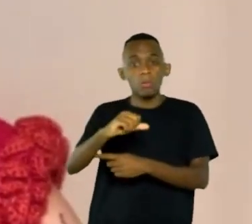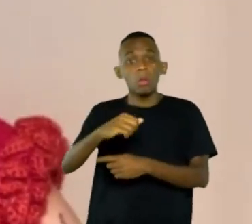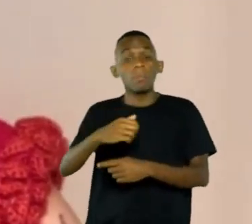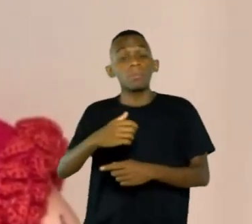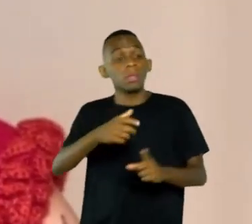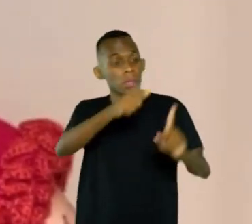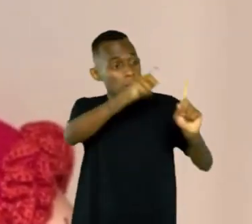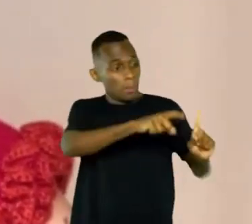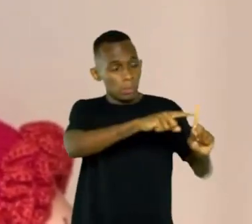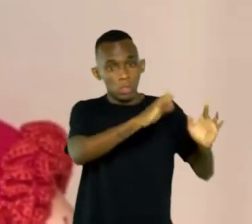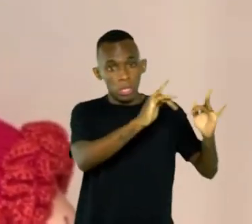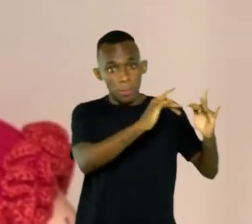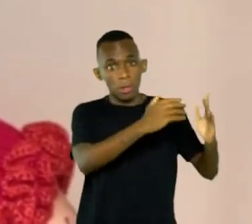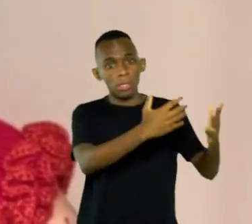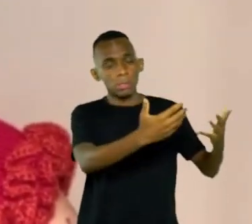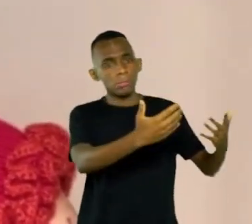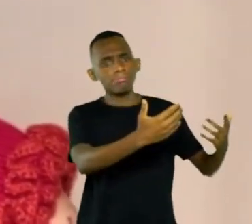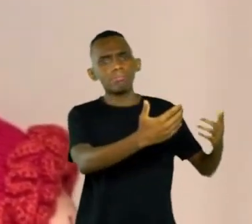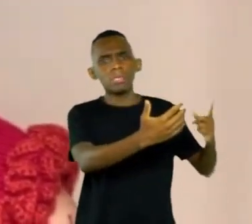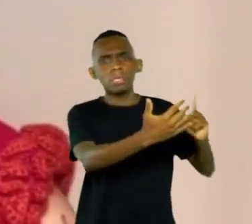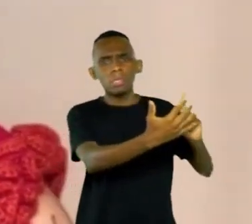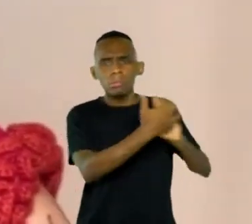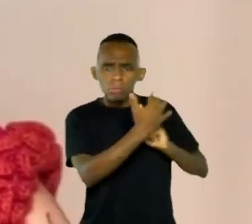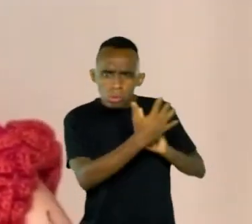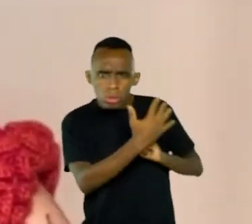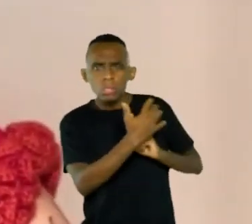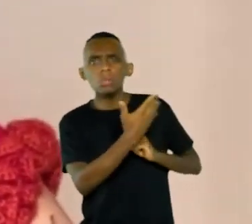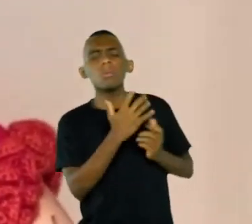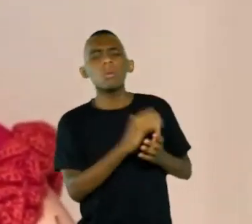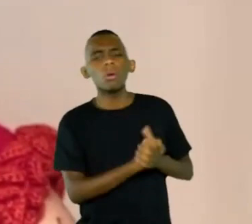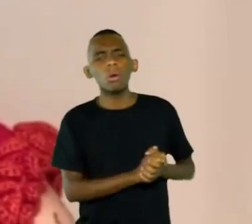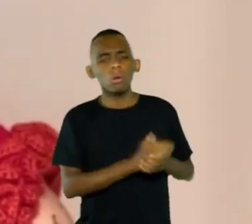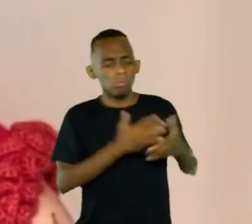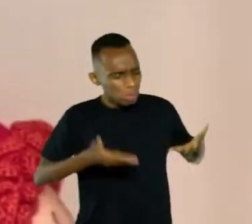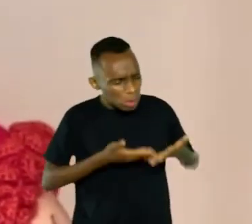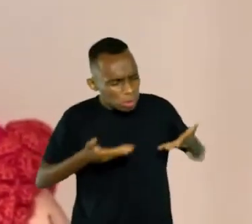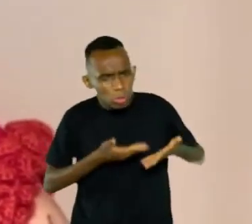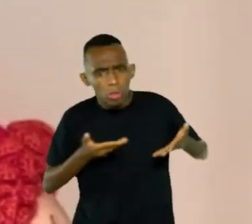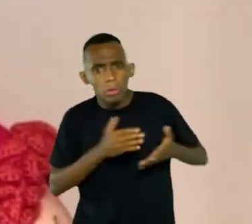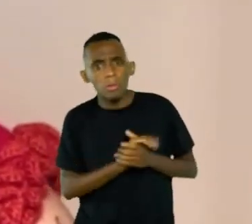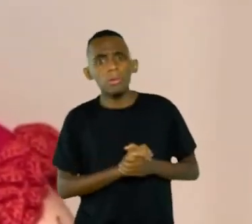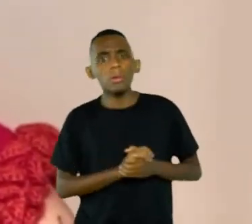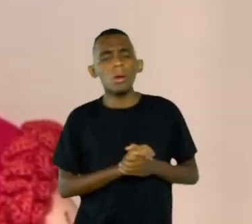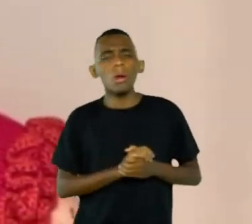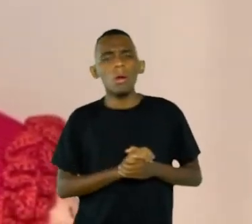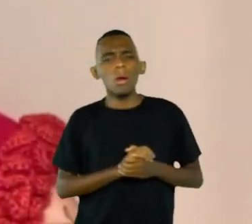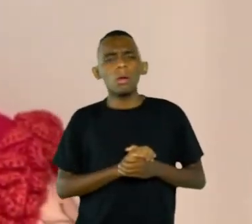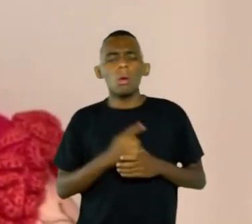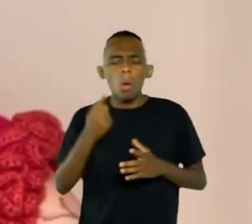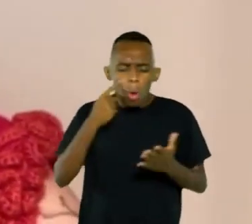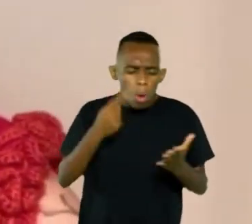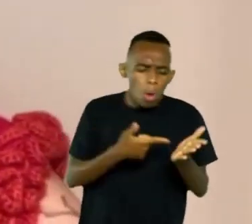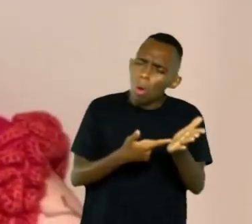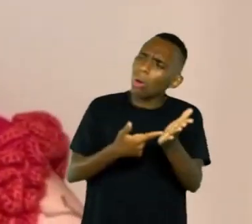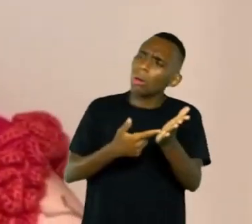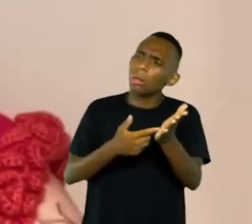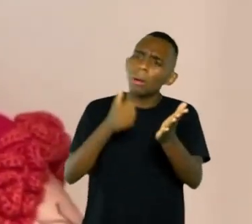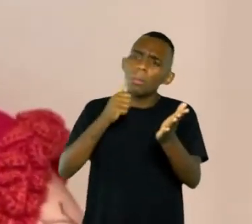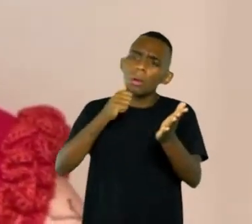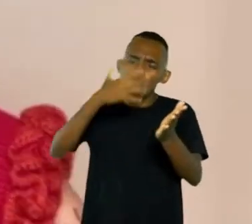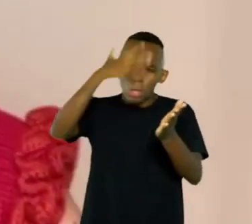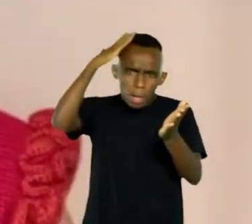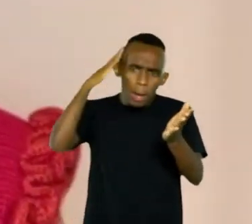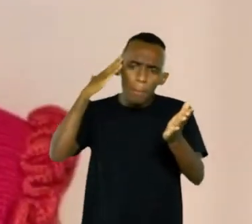Alê. Ele olhava os cabelos brancos e falava, amor, olha esse cabelo branco. Ele achava bonita a mulher de cabelo branco. E a minha cabeleireira me